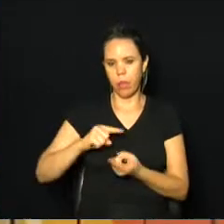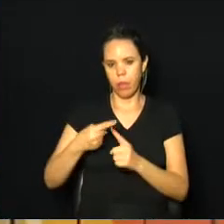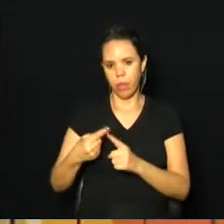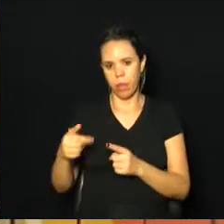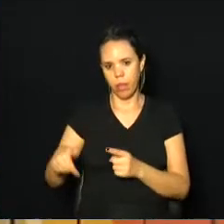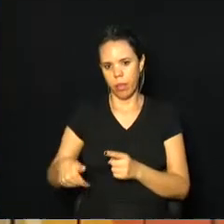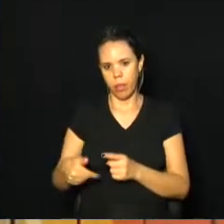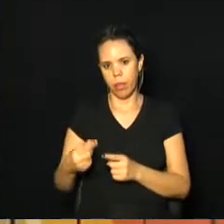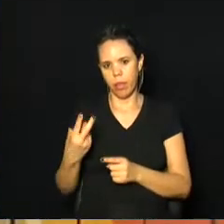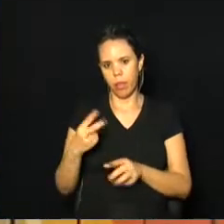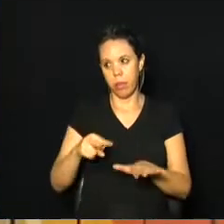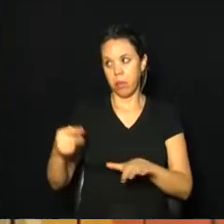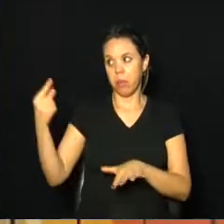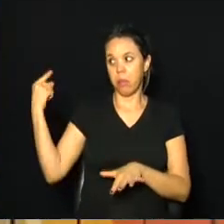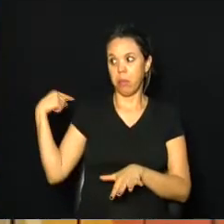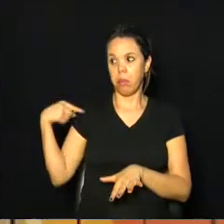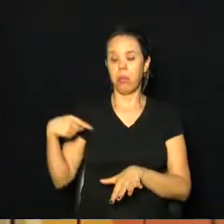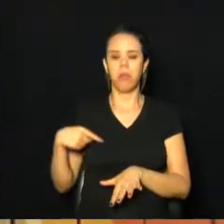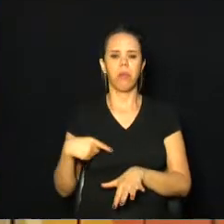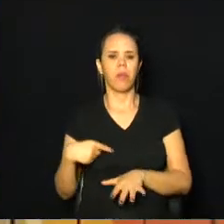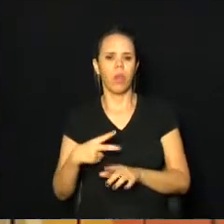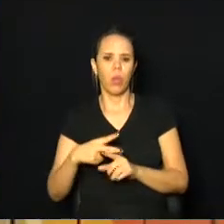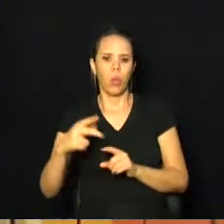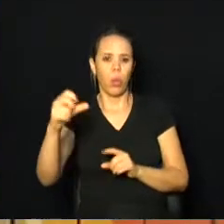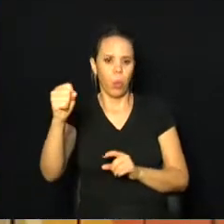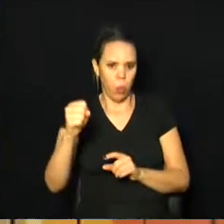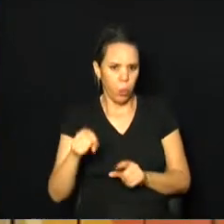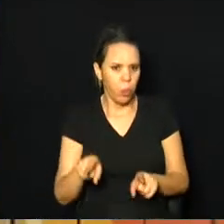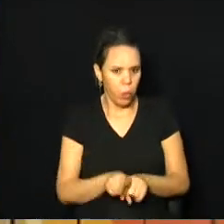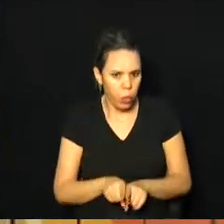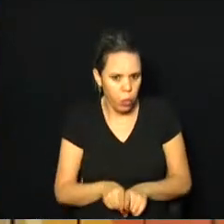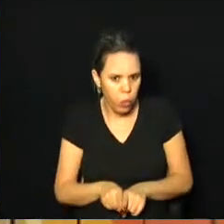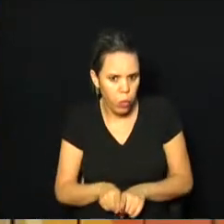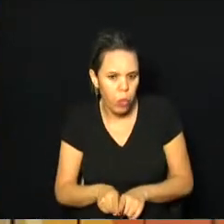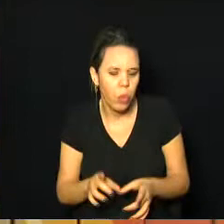há 2 semanas, multicampeão também de